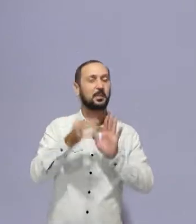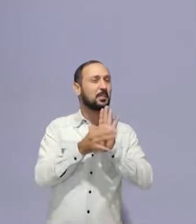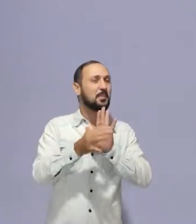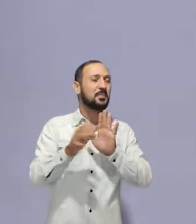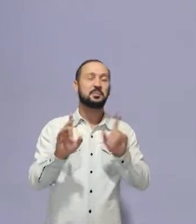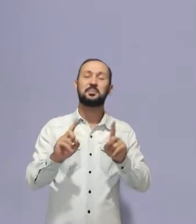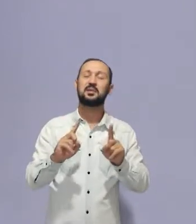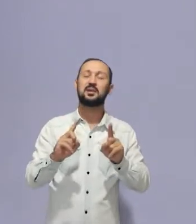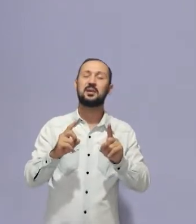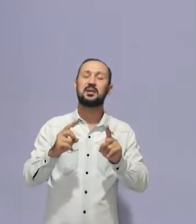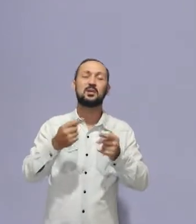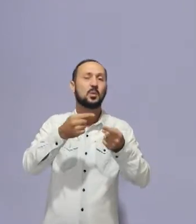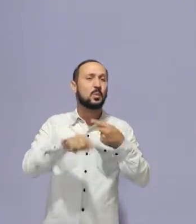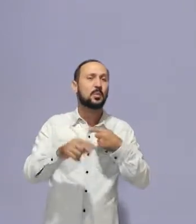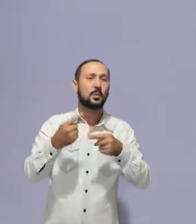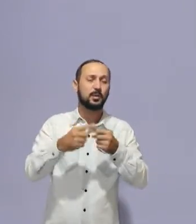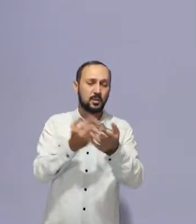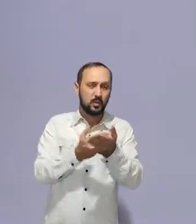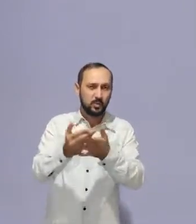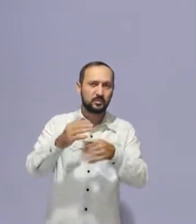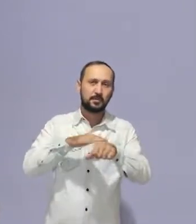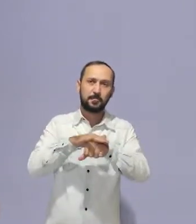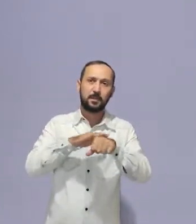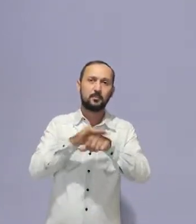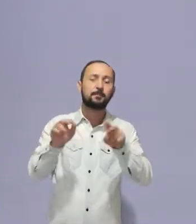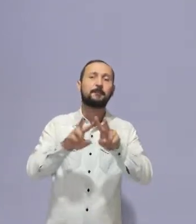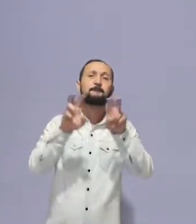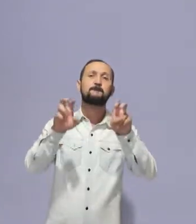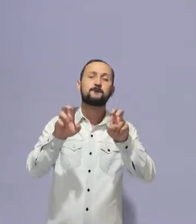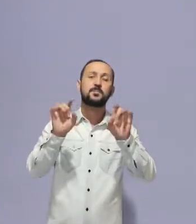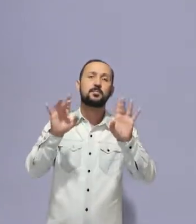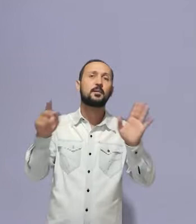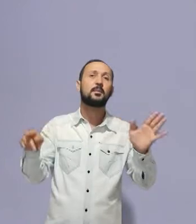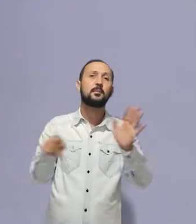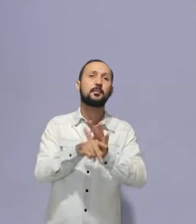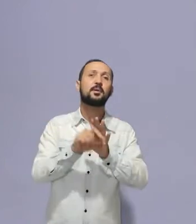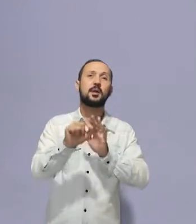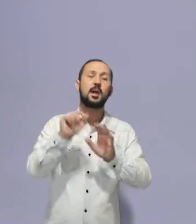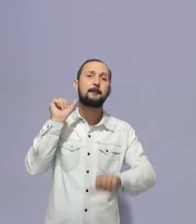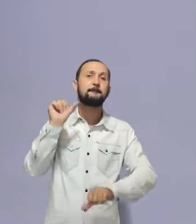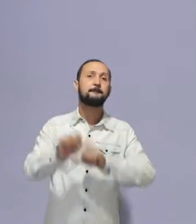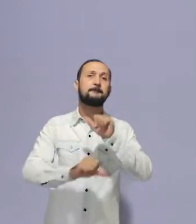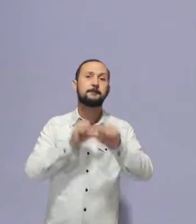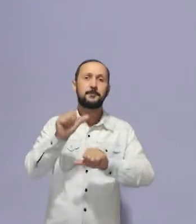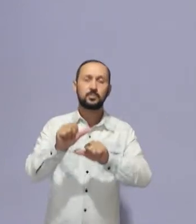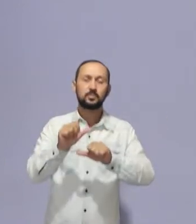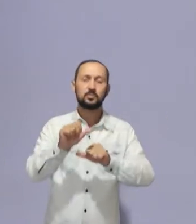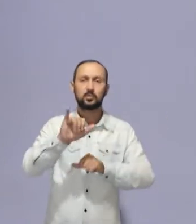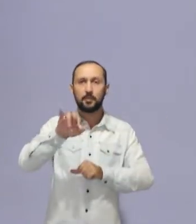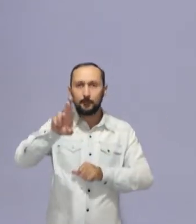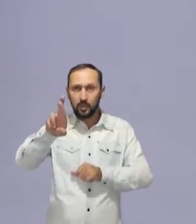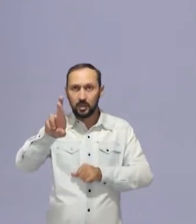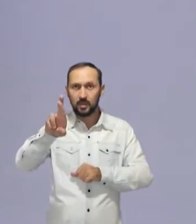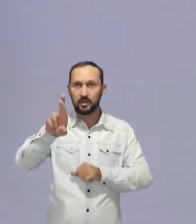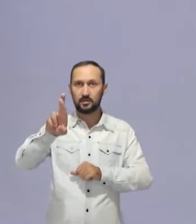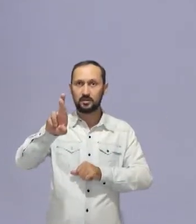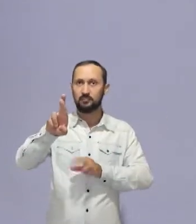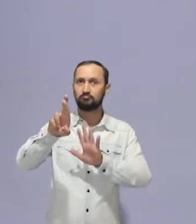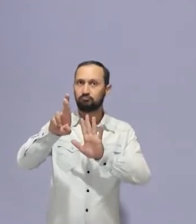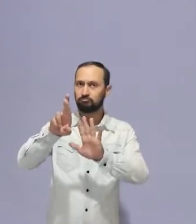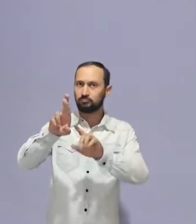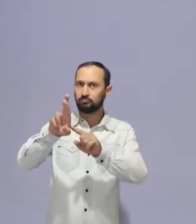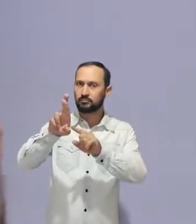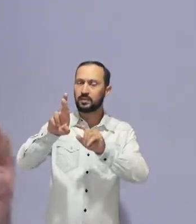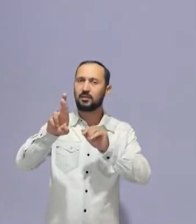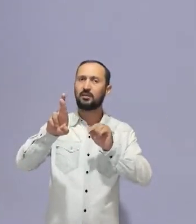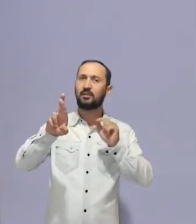apresentadas. Mas a gente tinha falado no começo que o tema especificamente de hoje é a reforma do imposto de renda, né, que é o imposto